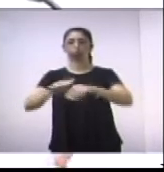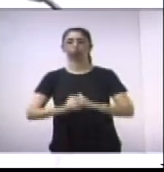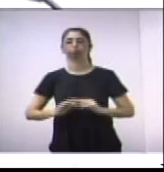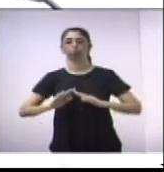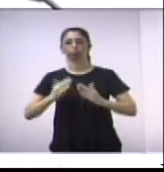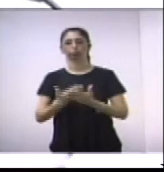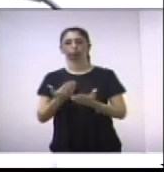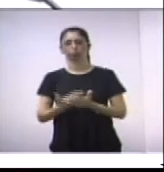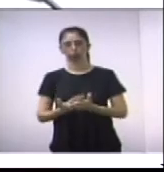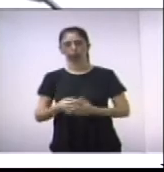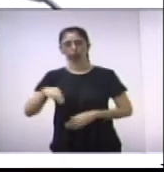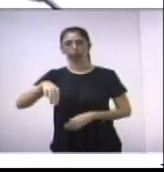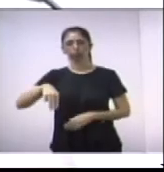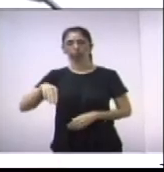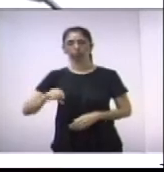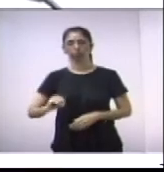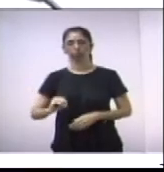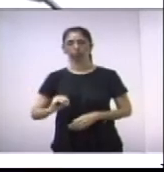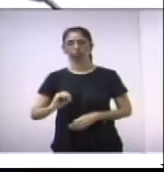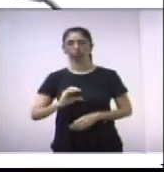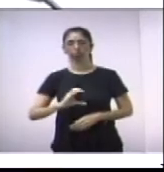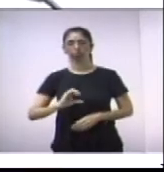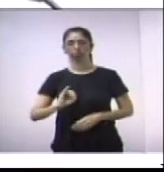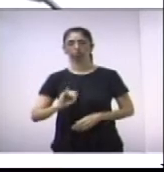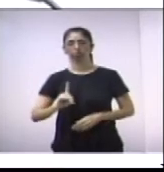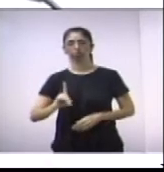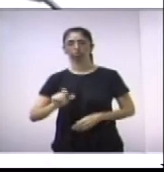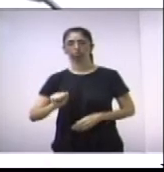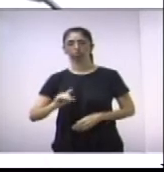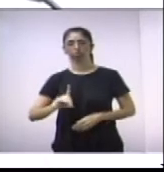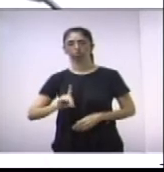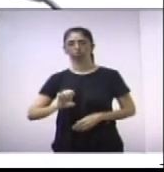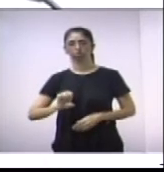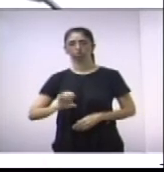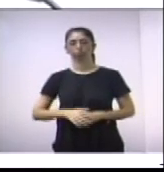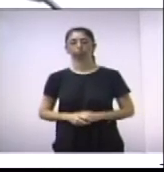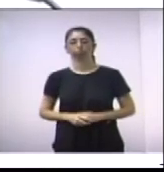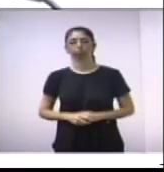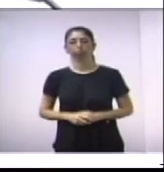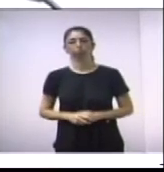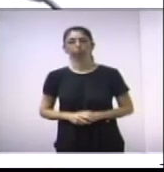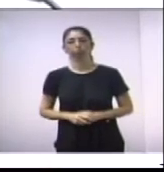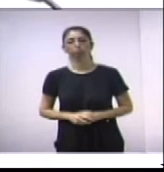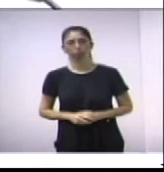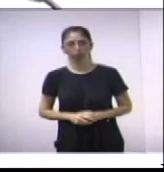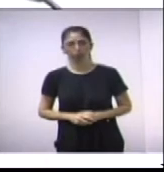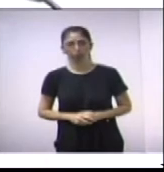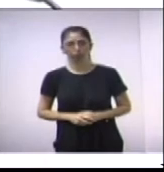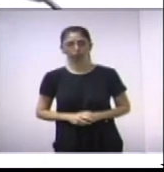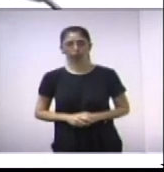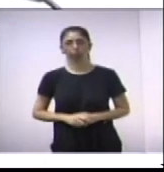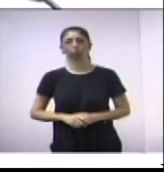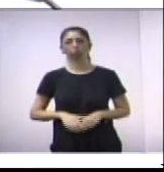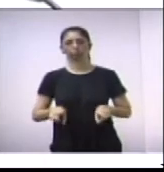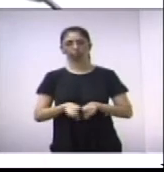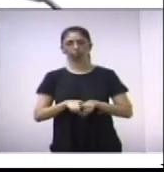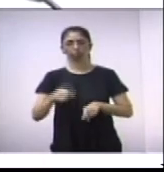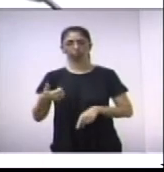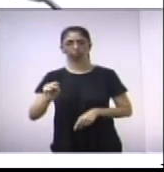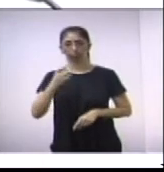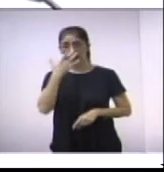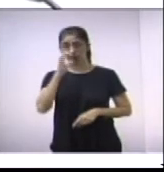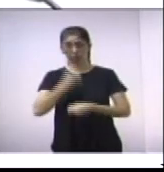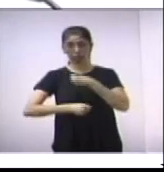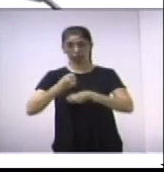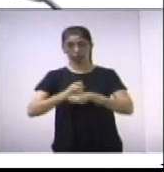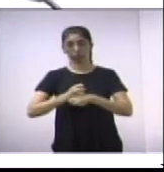samba Mocidade. 37. No seminário oficial desse município, datado de 18 de fevereiro de 2010,